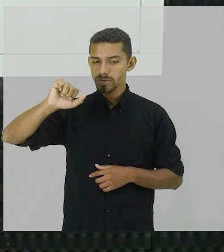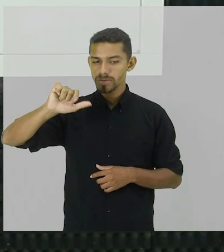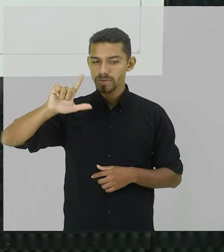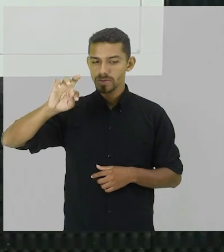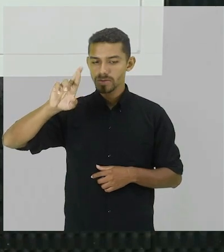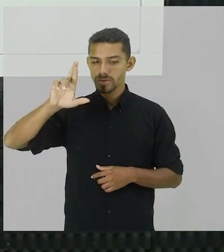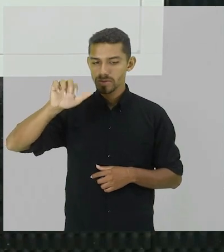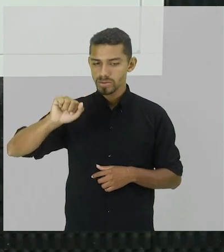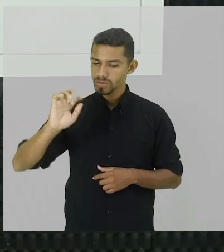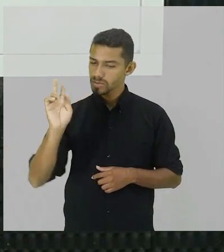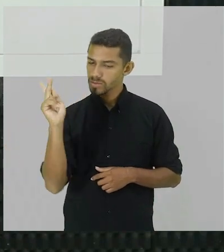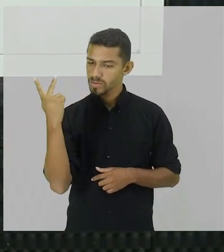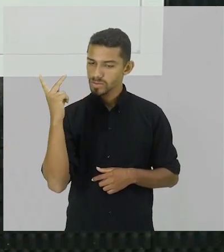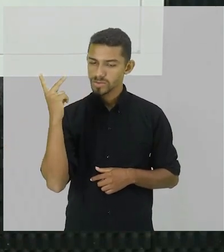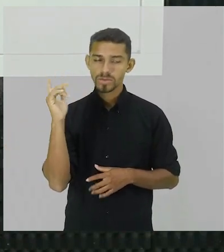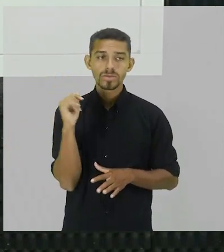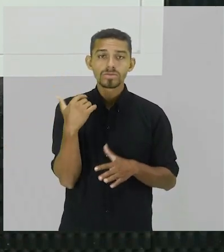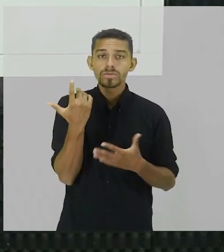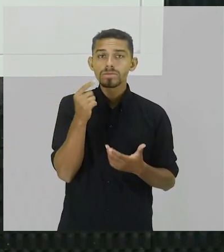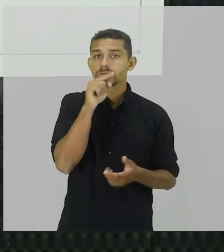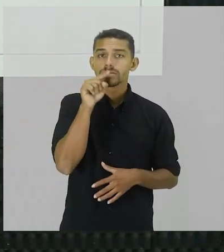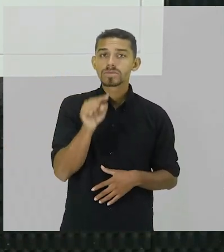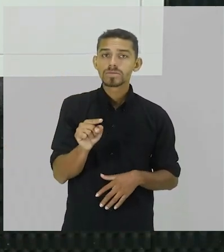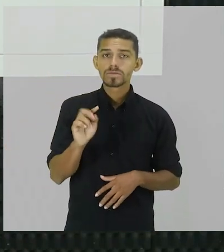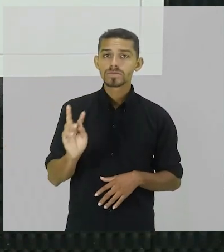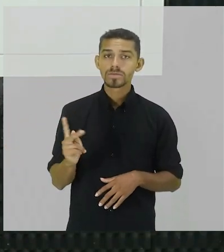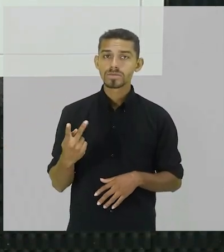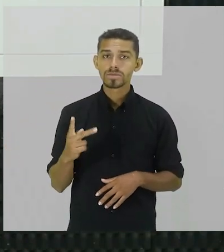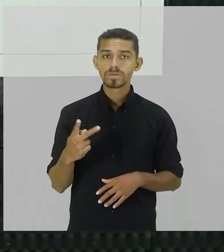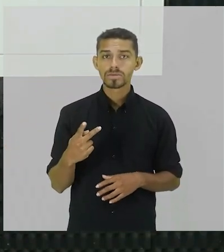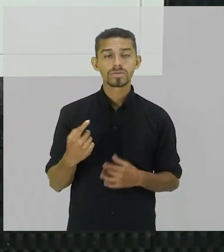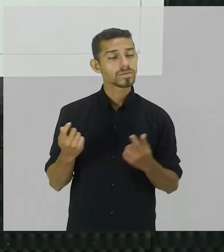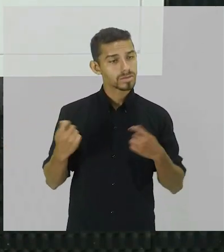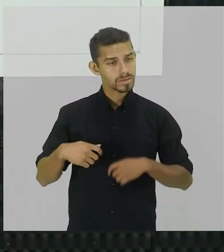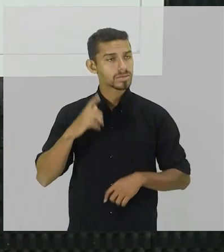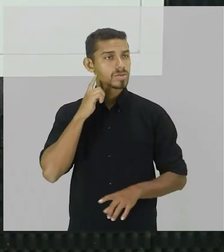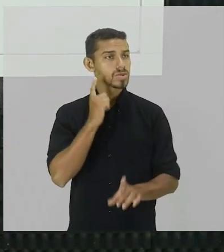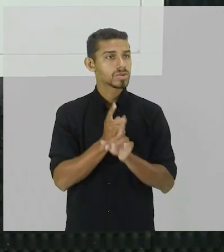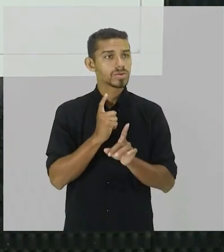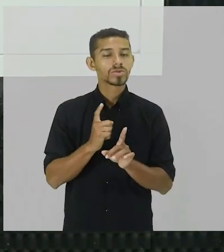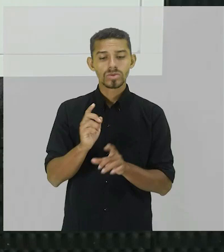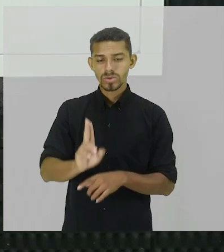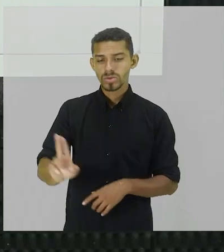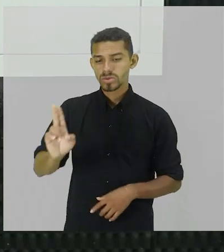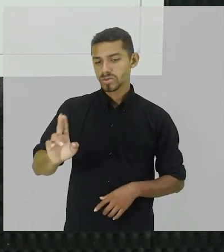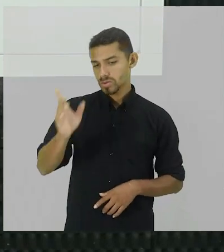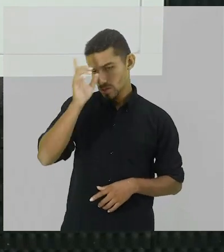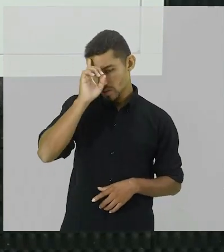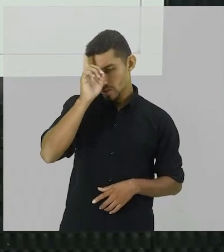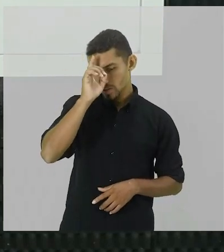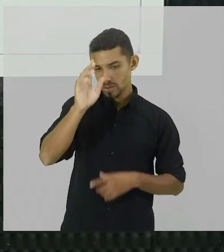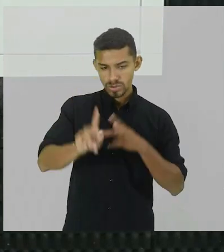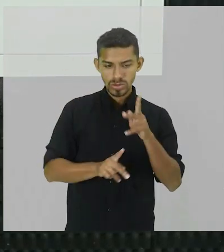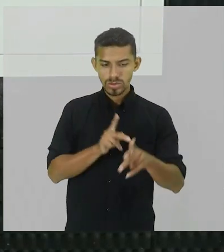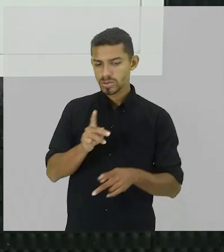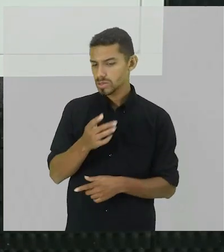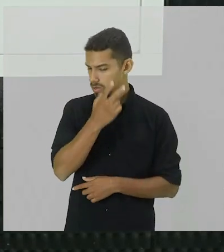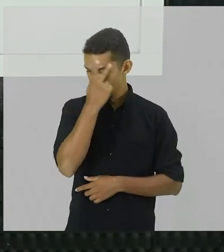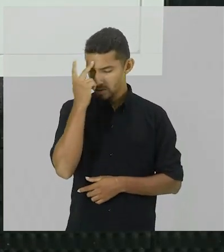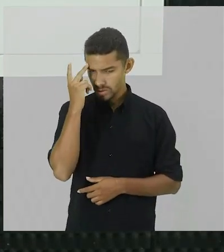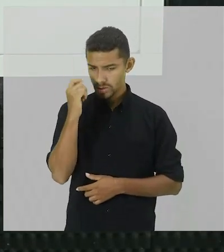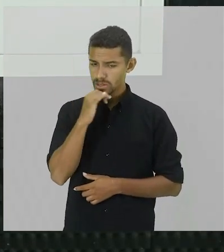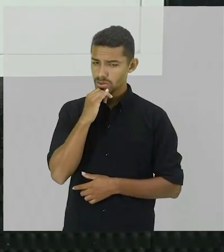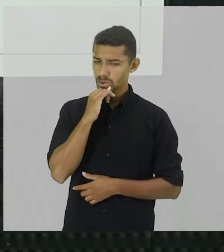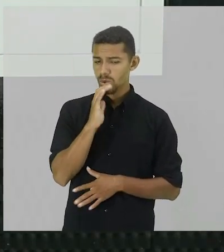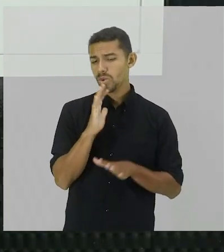dessa caixa d'água para atender o consumo da população. Turma, então vamos primeiro saber o seguinte, qual